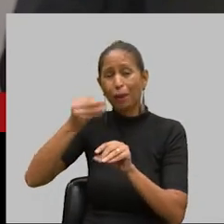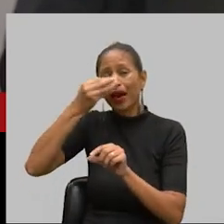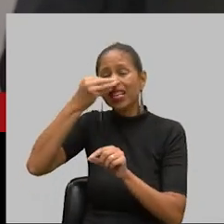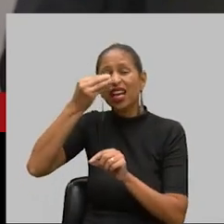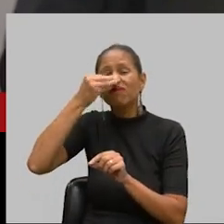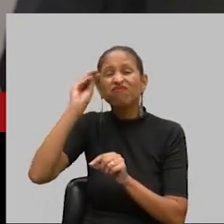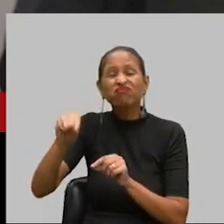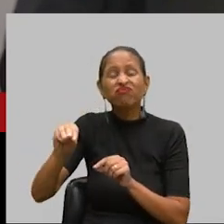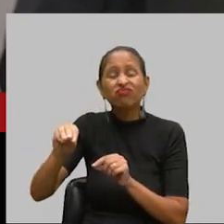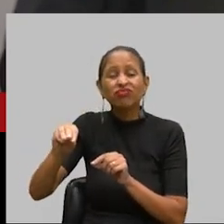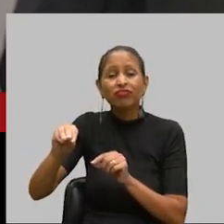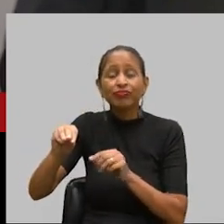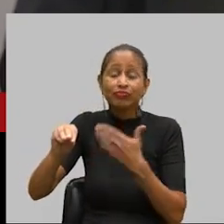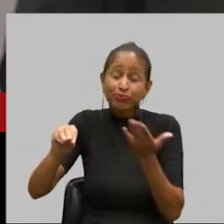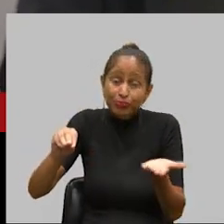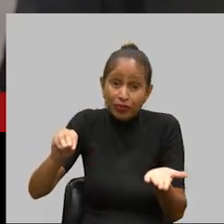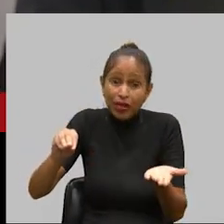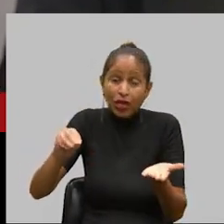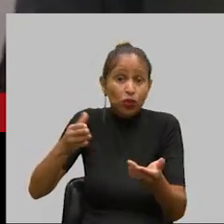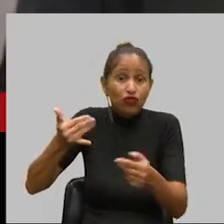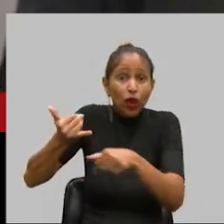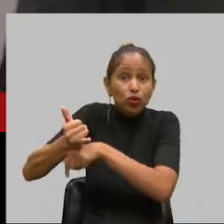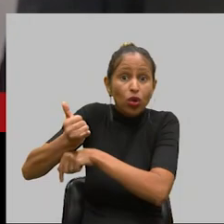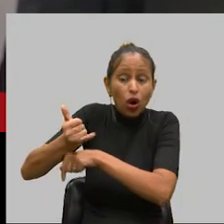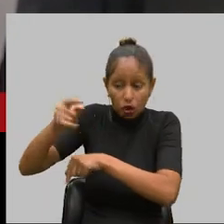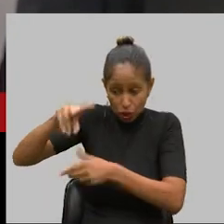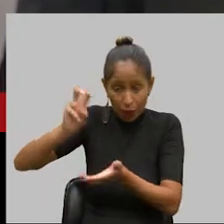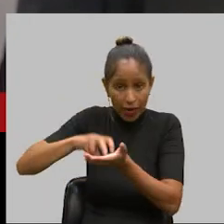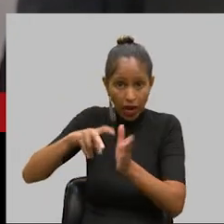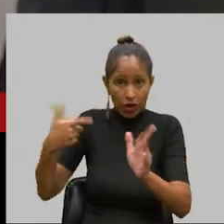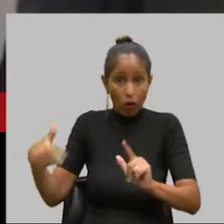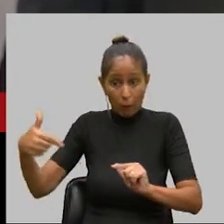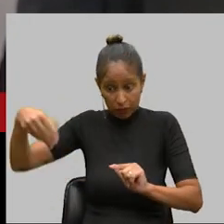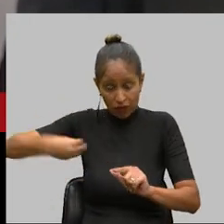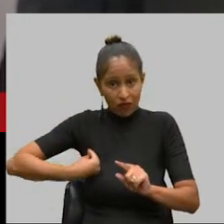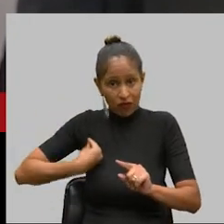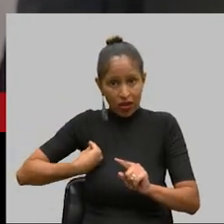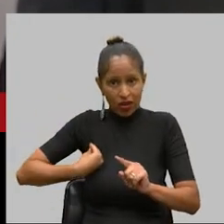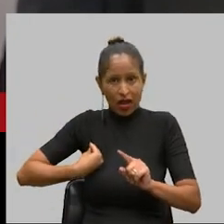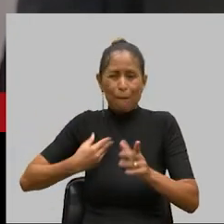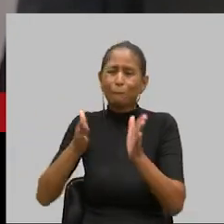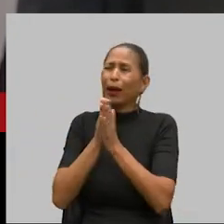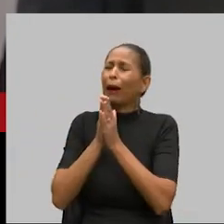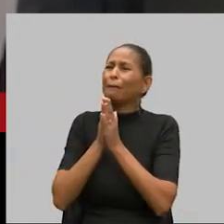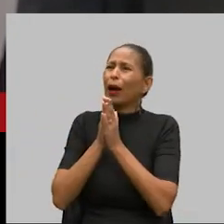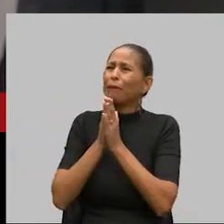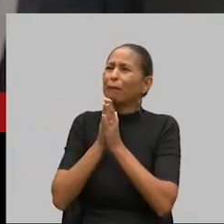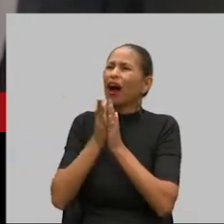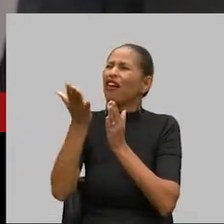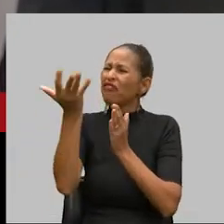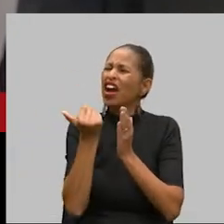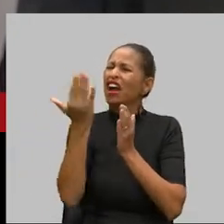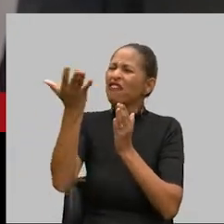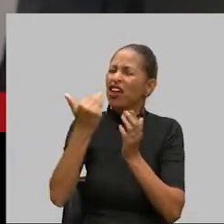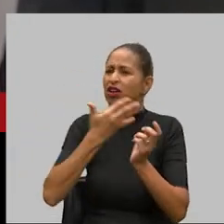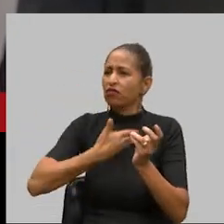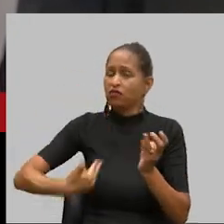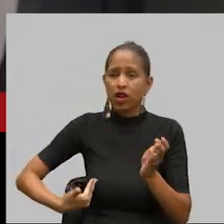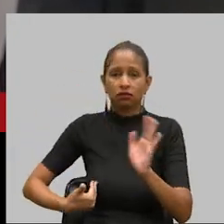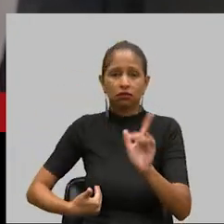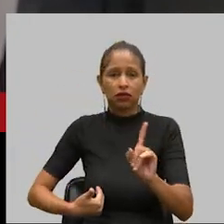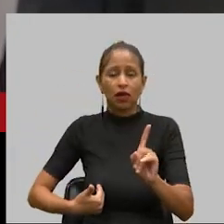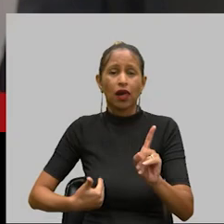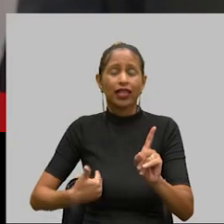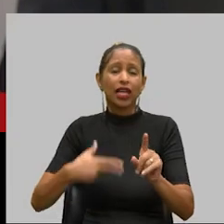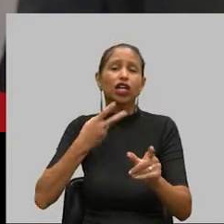né com o debate tanto é que não apareceu no período da manhã então ao invés da gente ficar suplicando que alguém do governo Apareça aqui